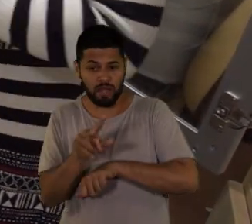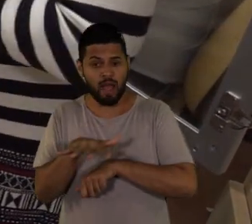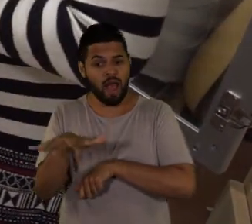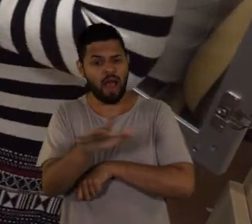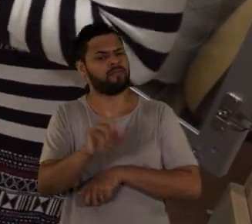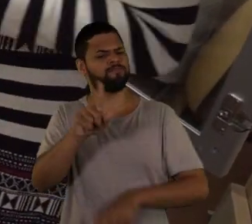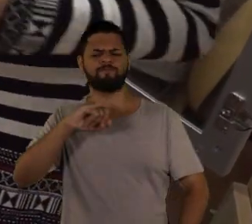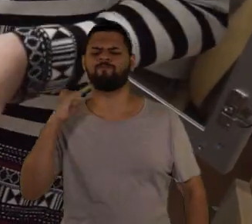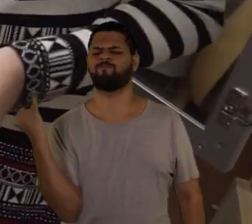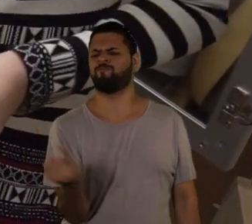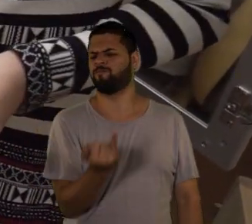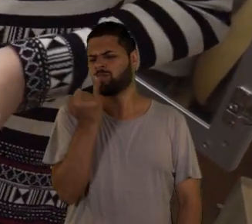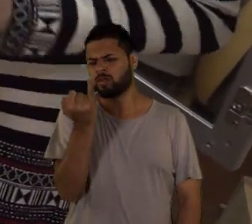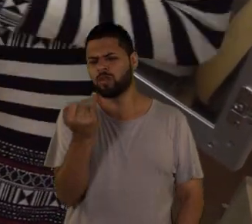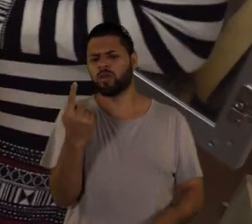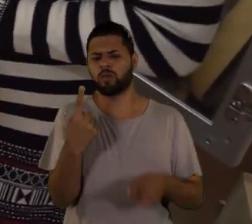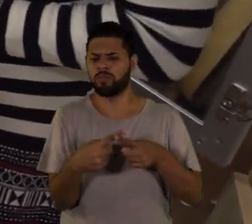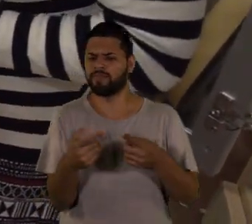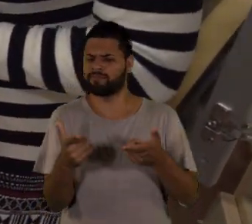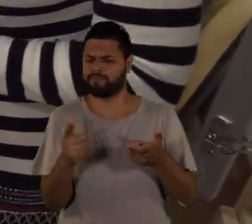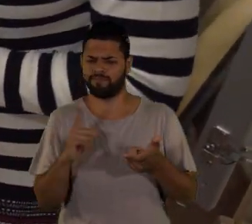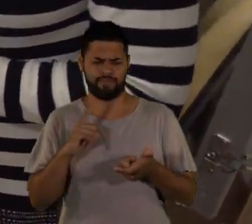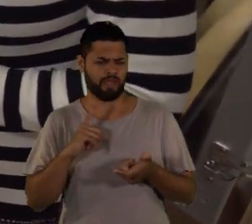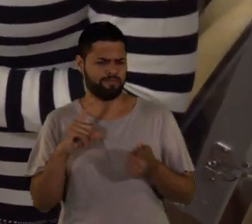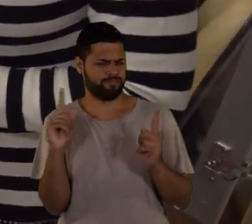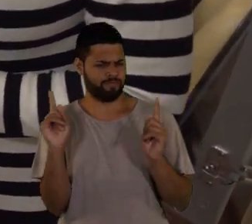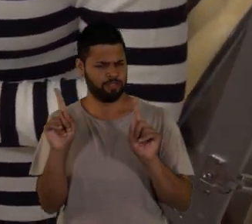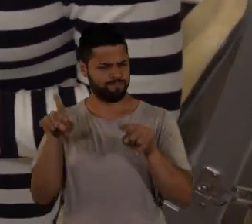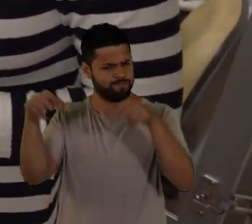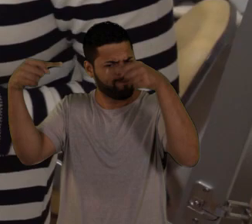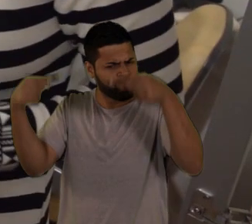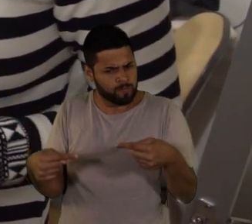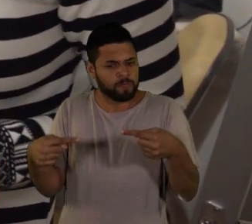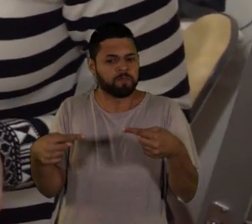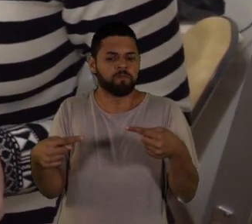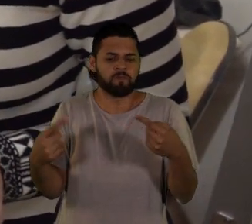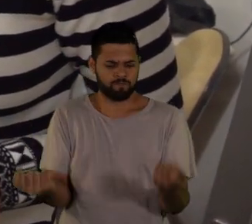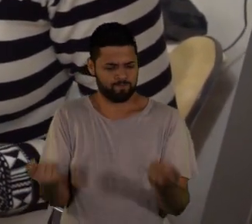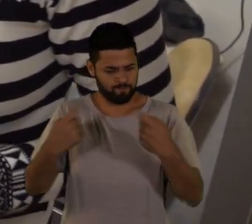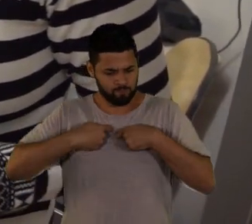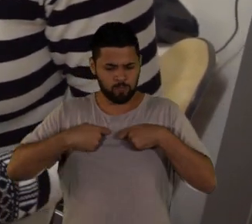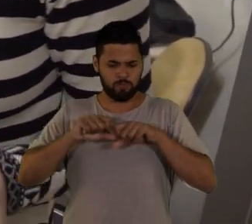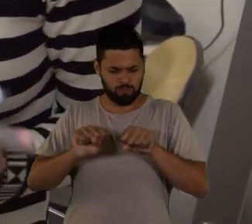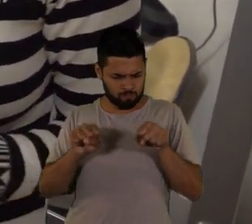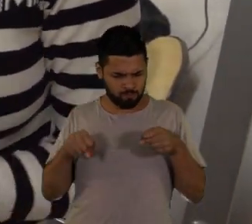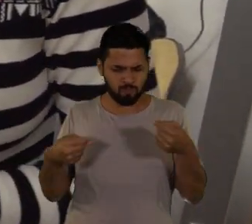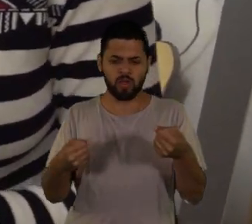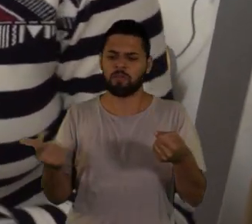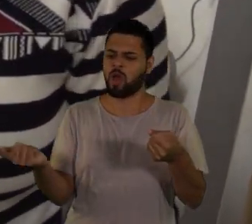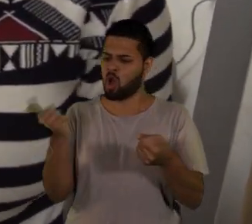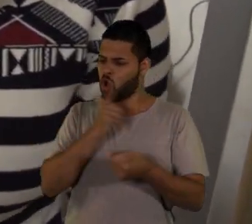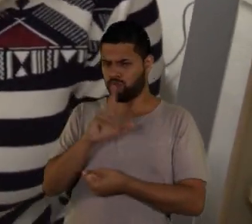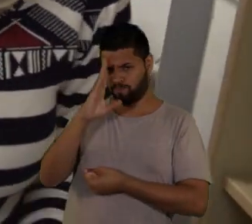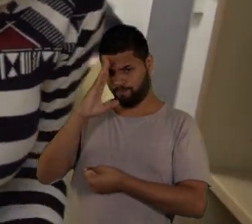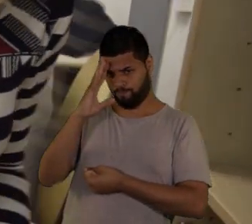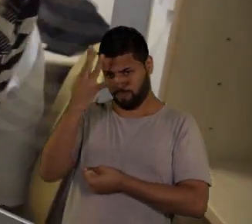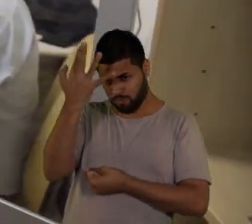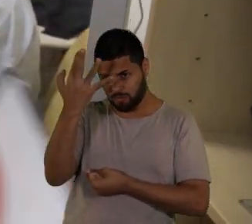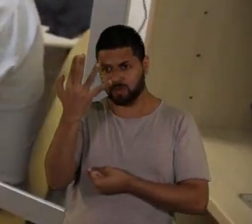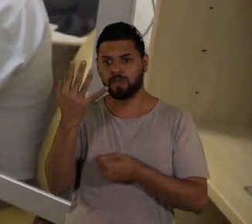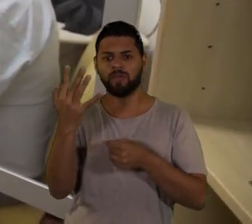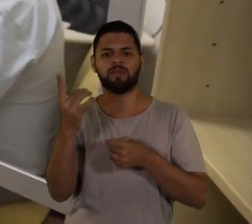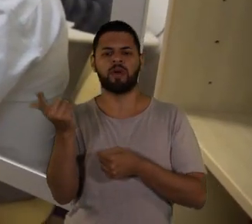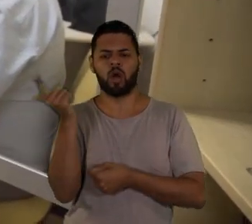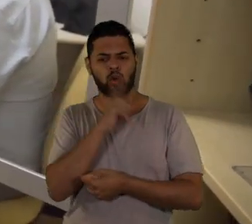essencial, fundamental. E ela requer, tem desafios que a gente faz de tudo para cumprir, faz de tudo